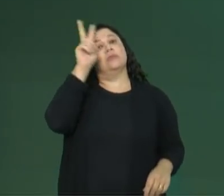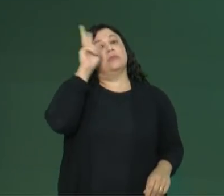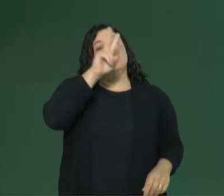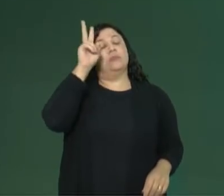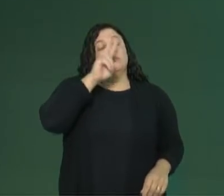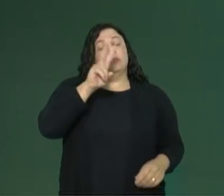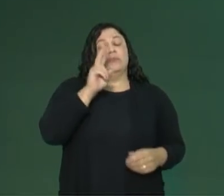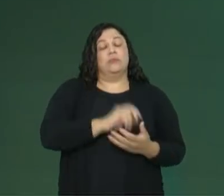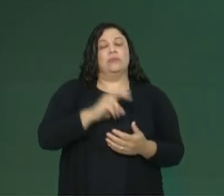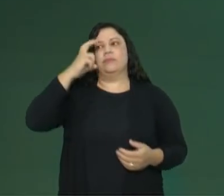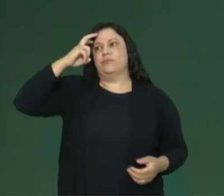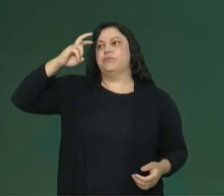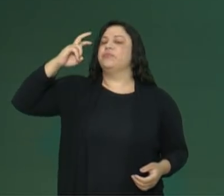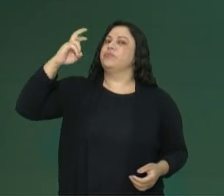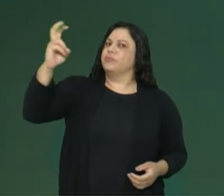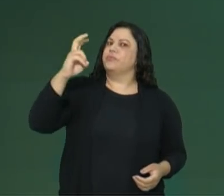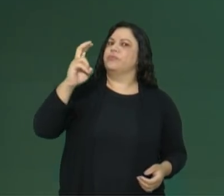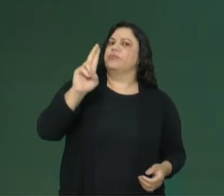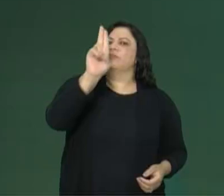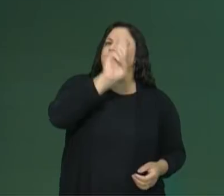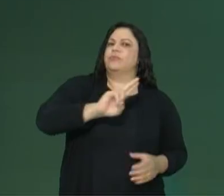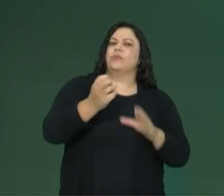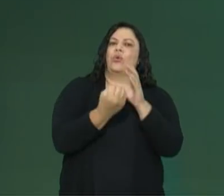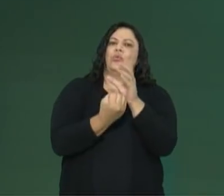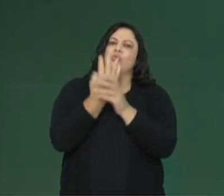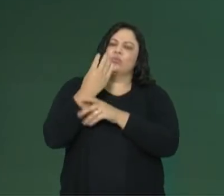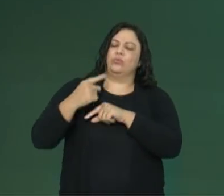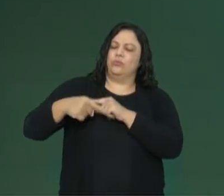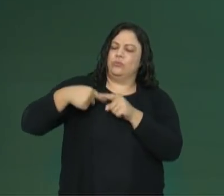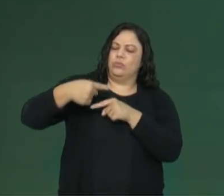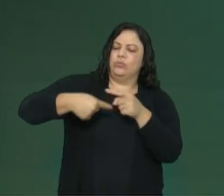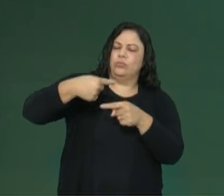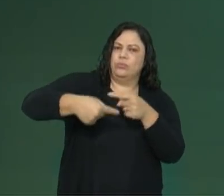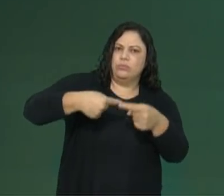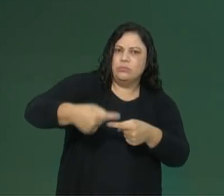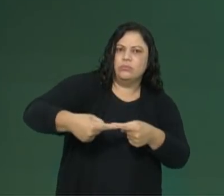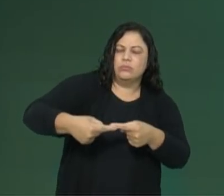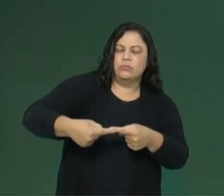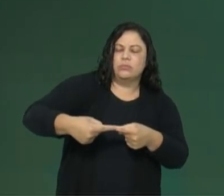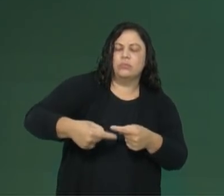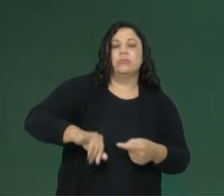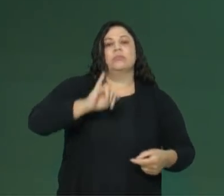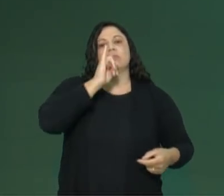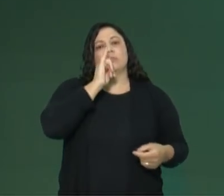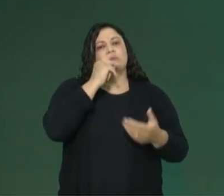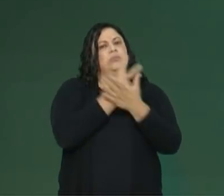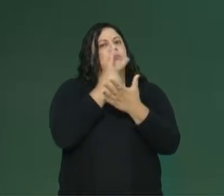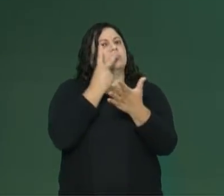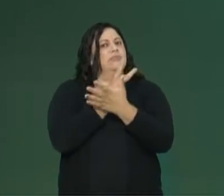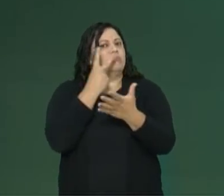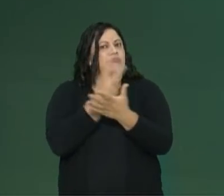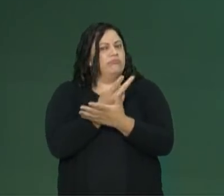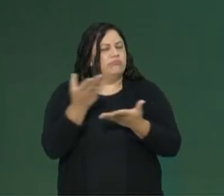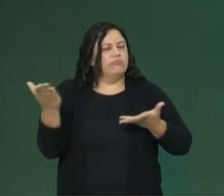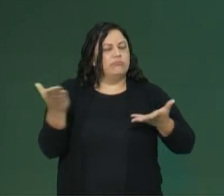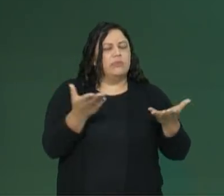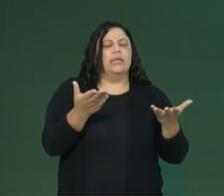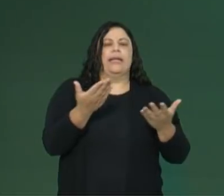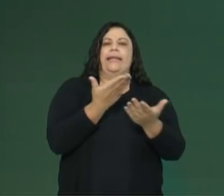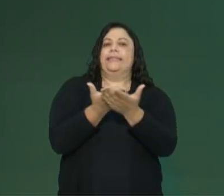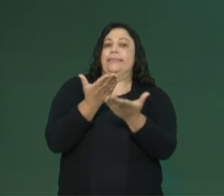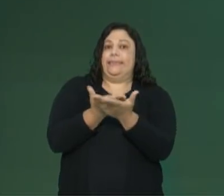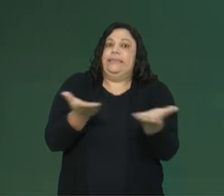sabedoria no uso dos recursos. Veja quantos exemplos de erro nesse uso que eu trago nas aulas e que vocês